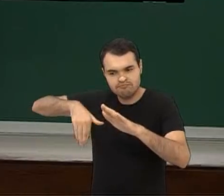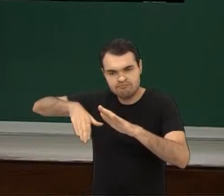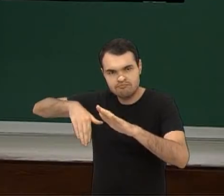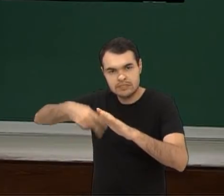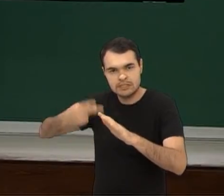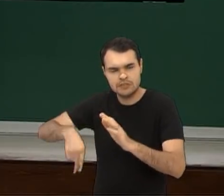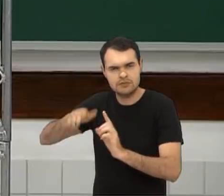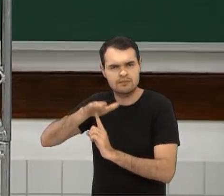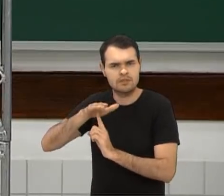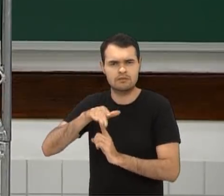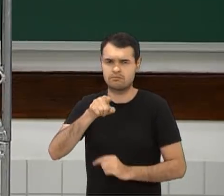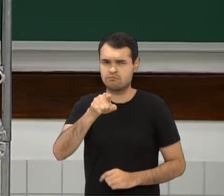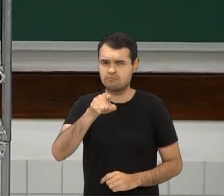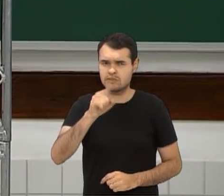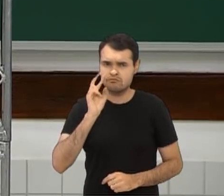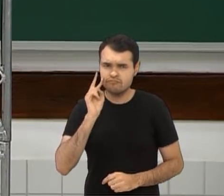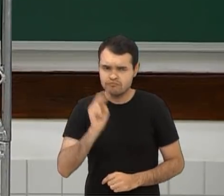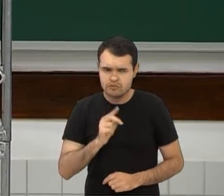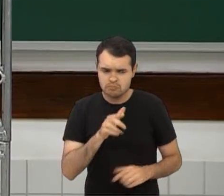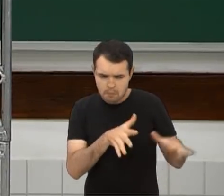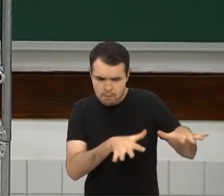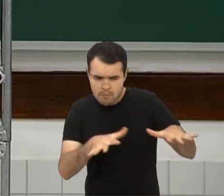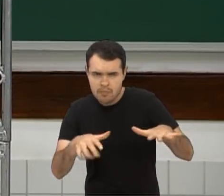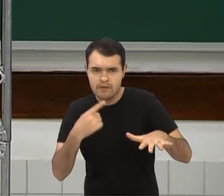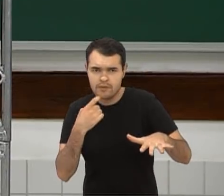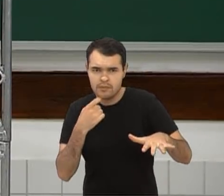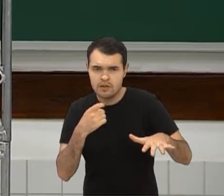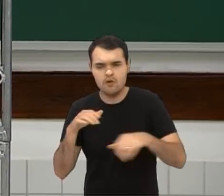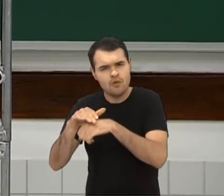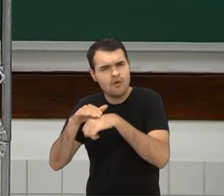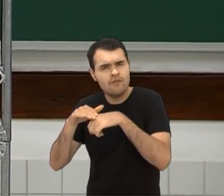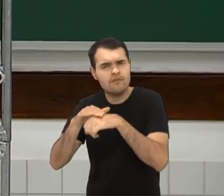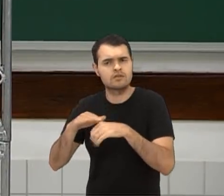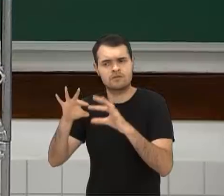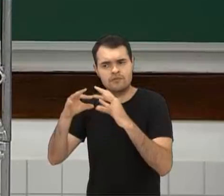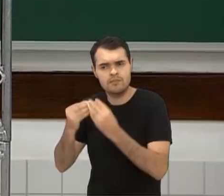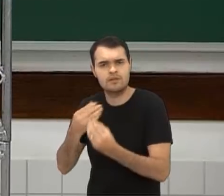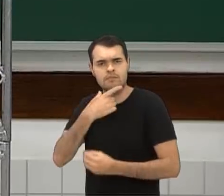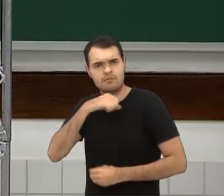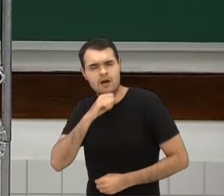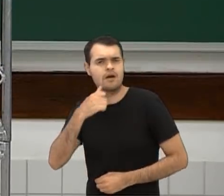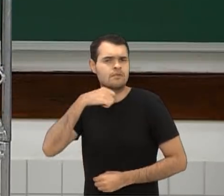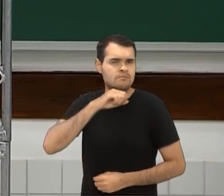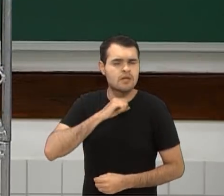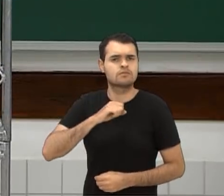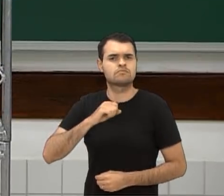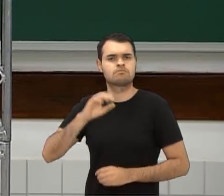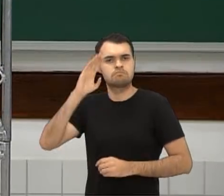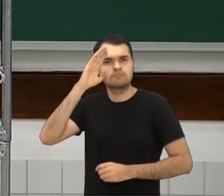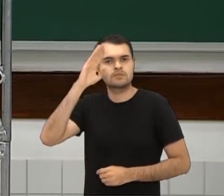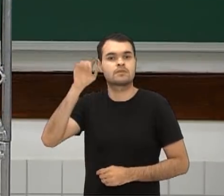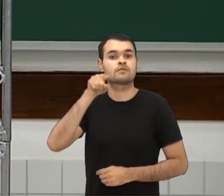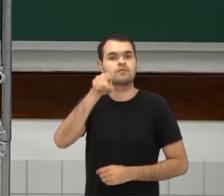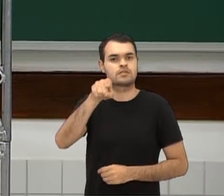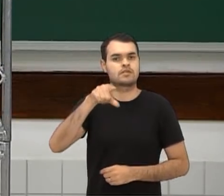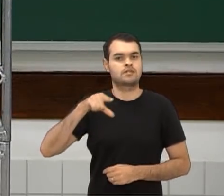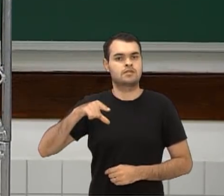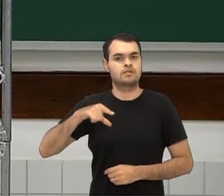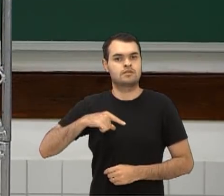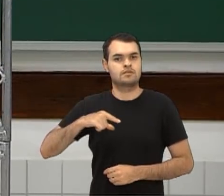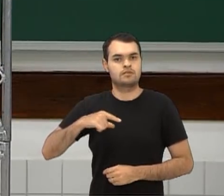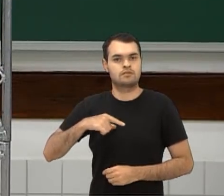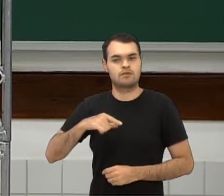na fauna aquática. Muitas espécies de seres vivos podem morrer por conta da intoxicação. E